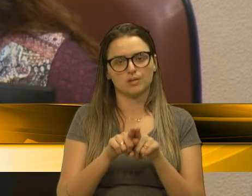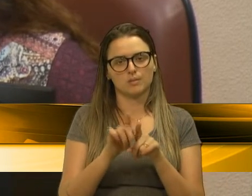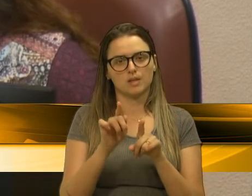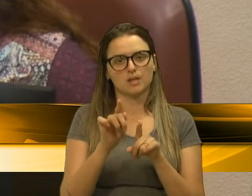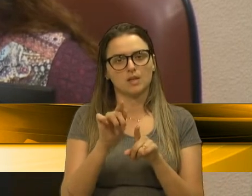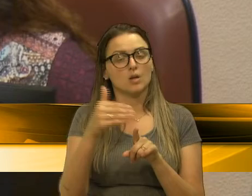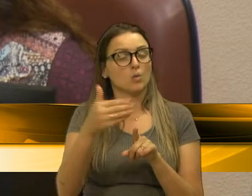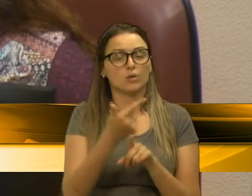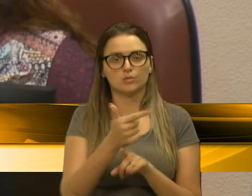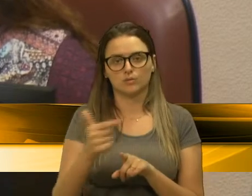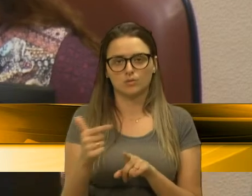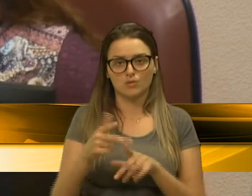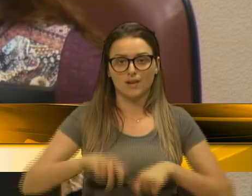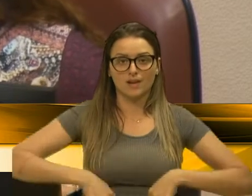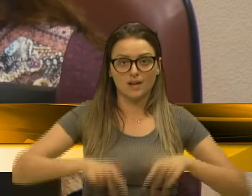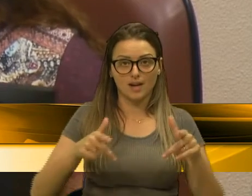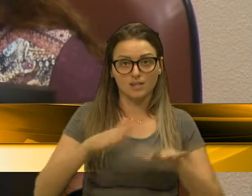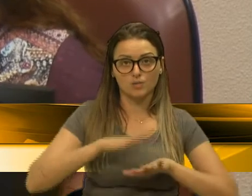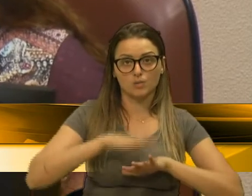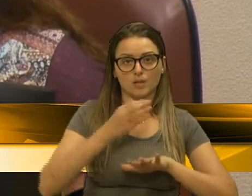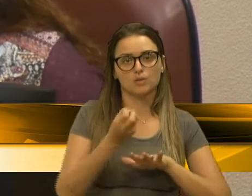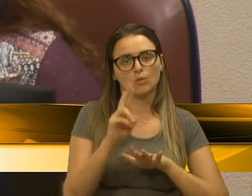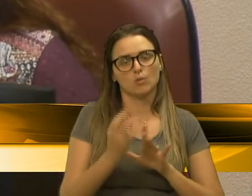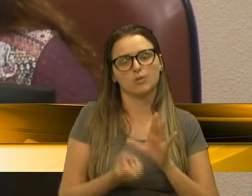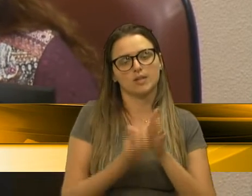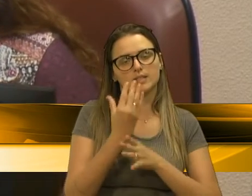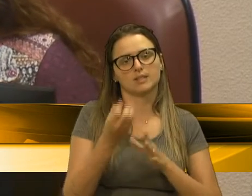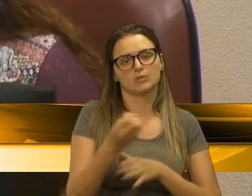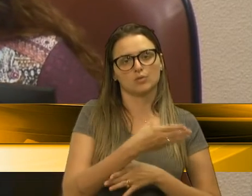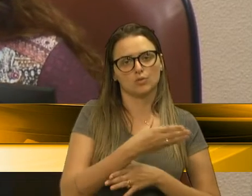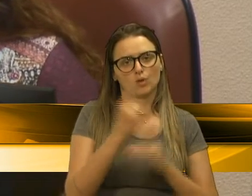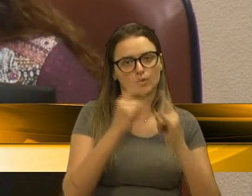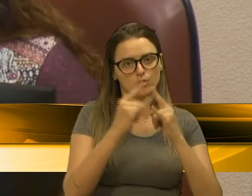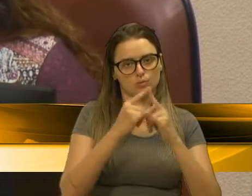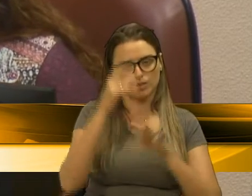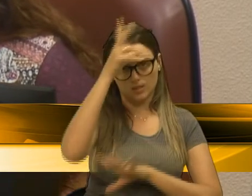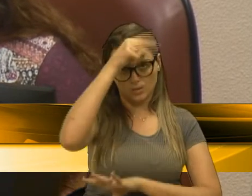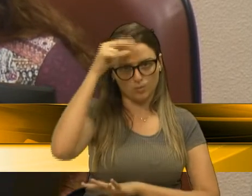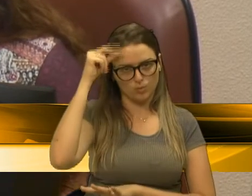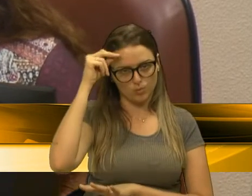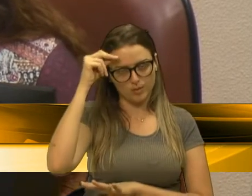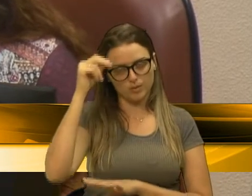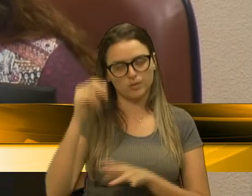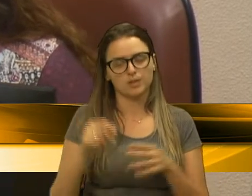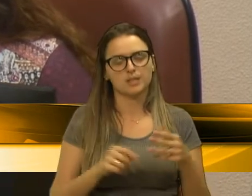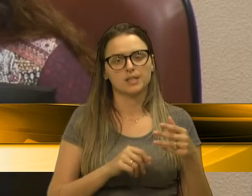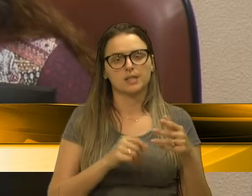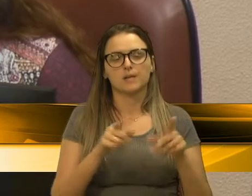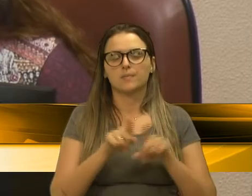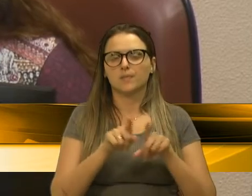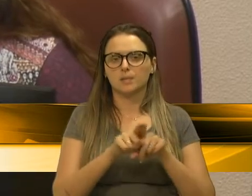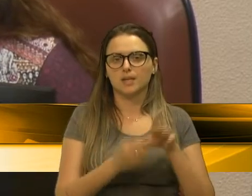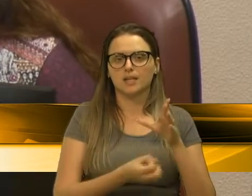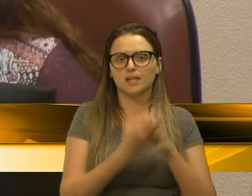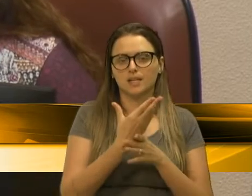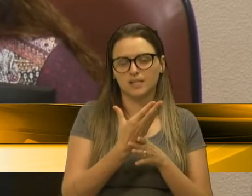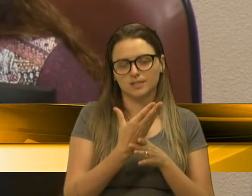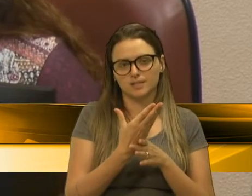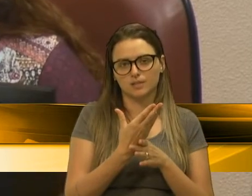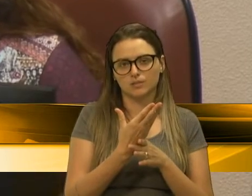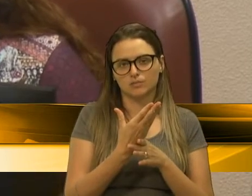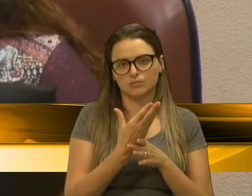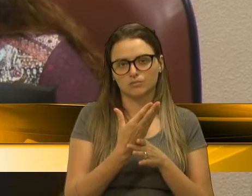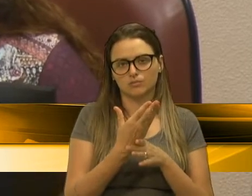nem criação ou extinção de órgãos públicos. B. Extinção de funções ou cargos públicos quando